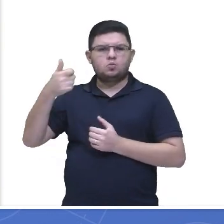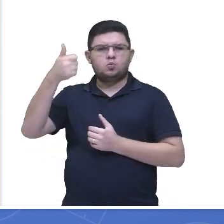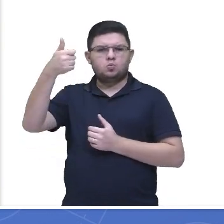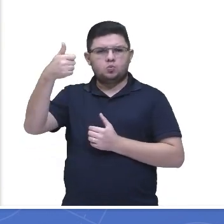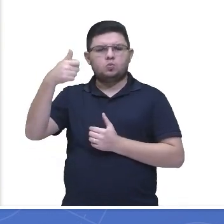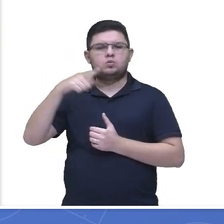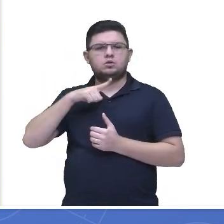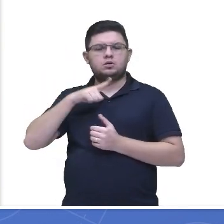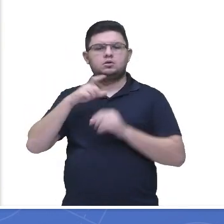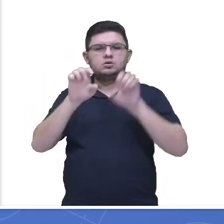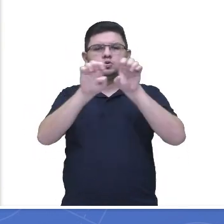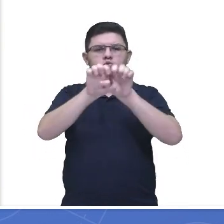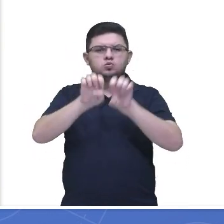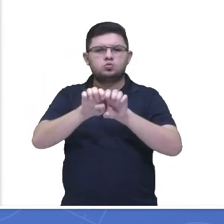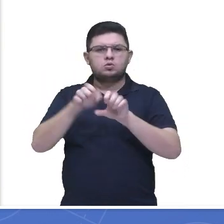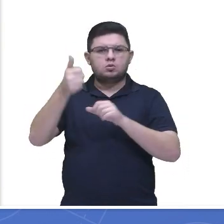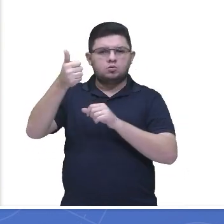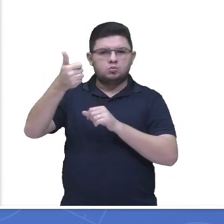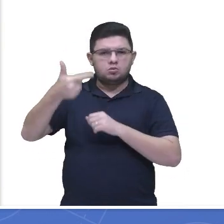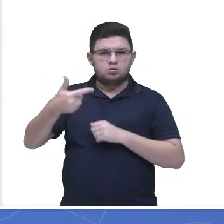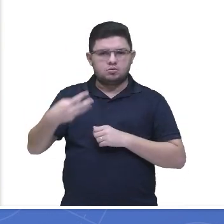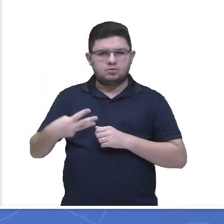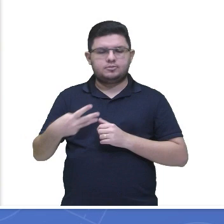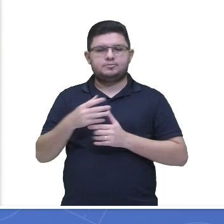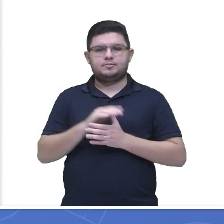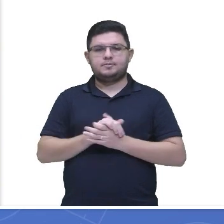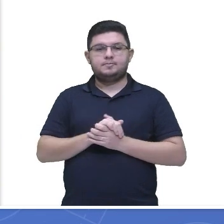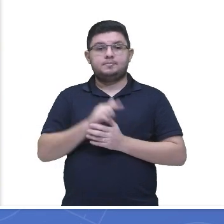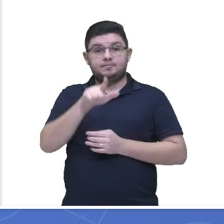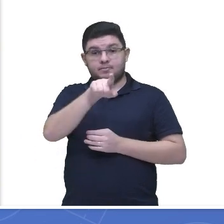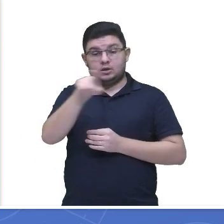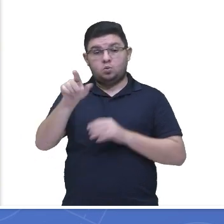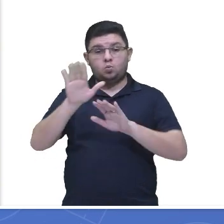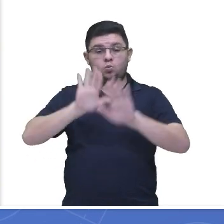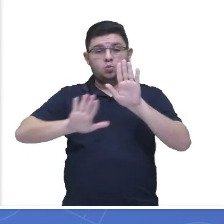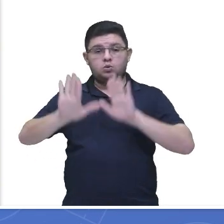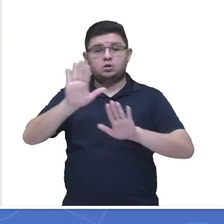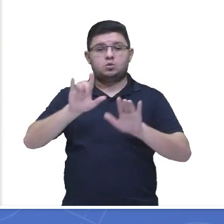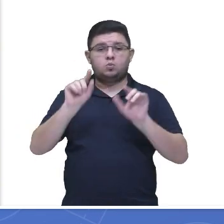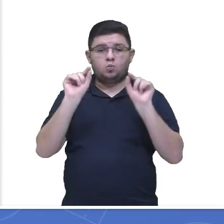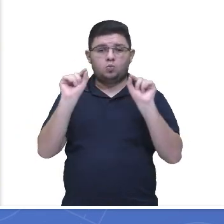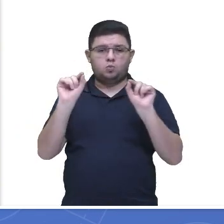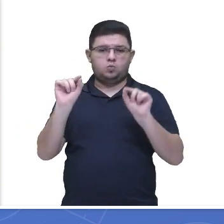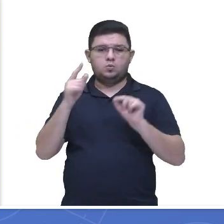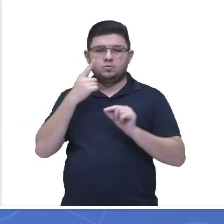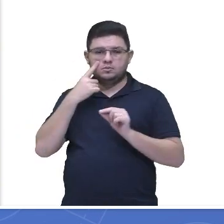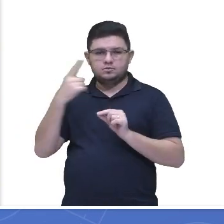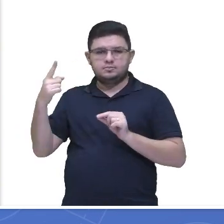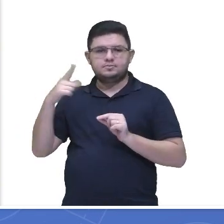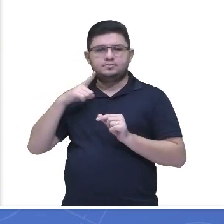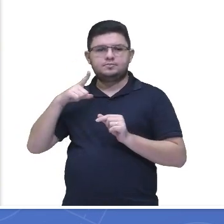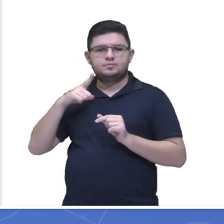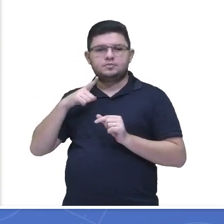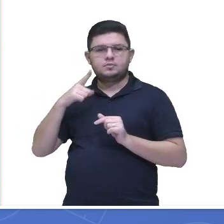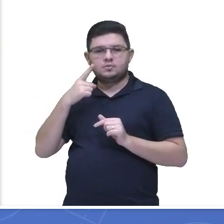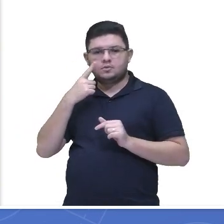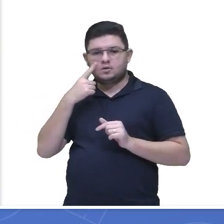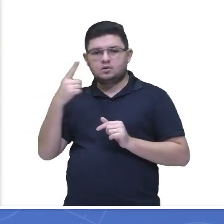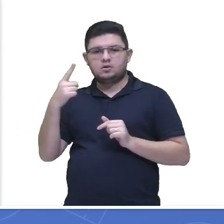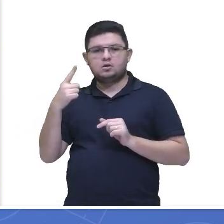né? Ó, gente, cuidado, hein? Aqui, ó, eu tenho 2